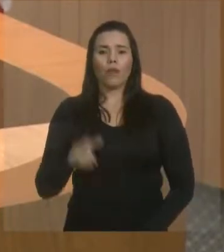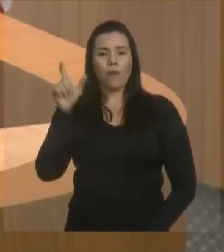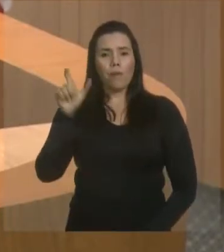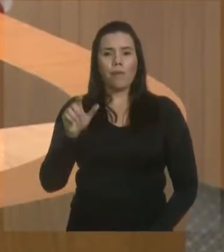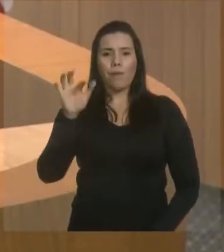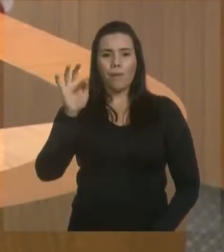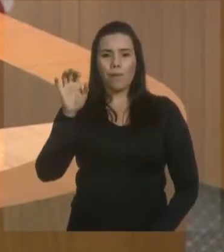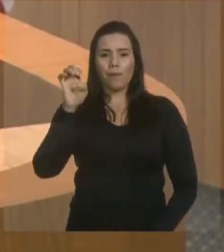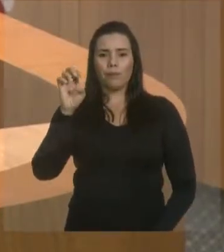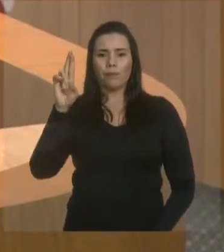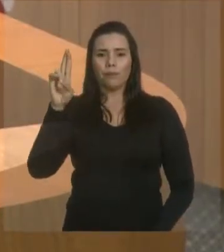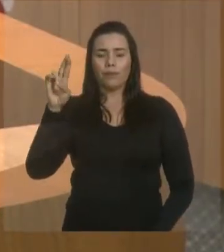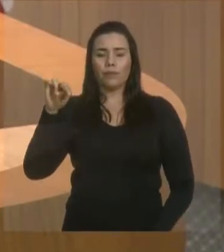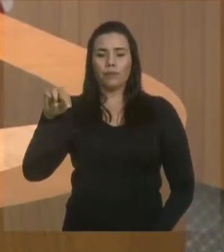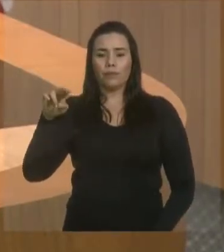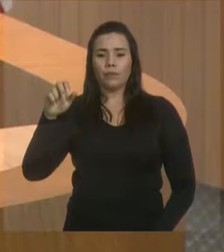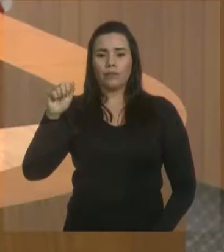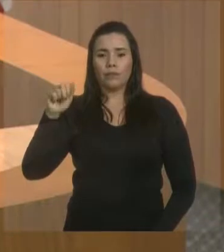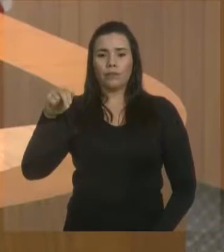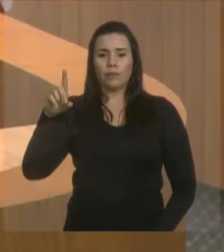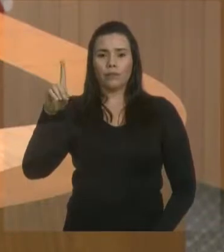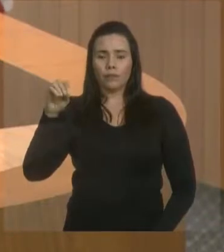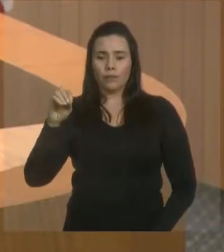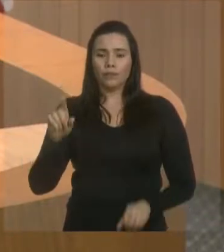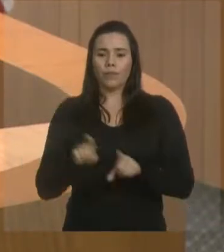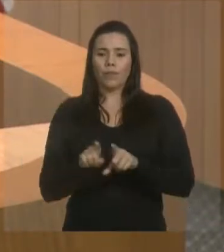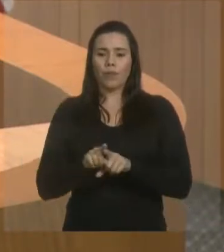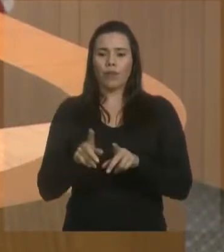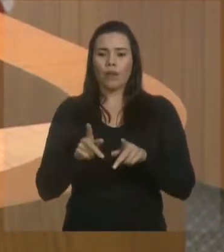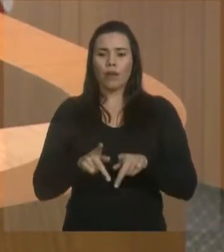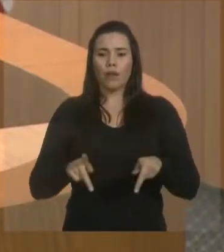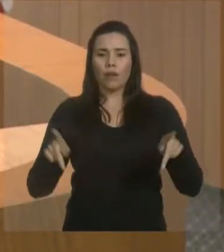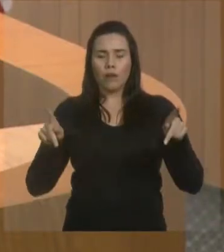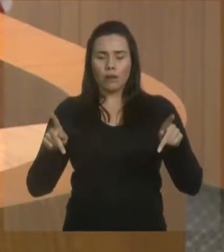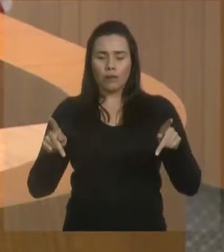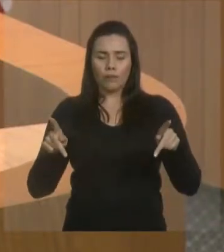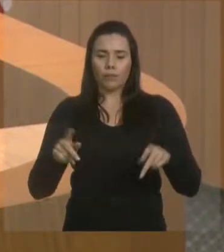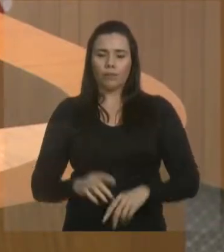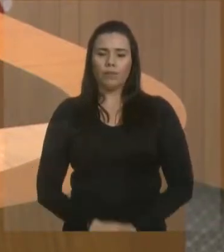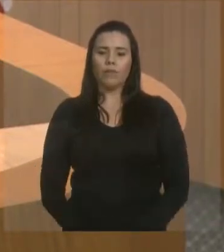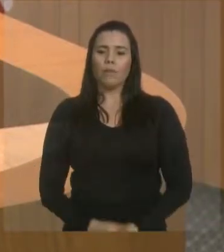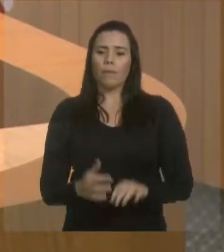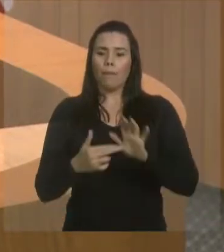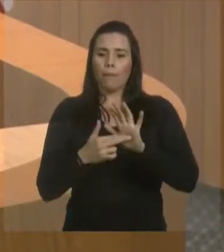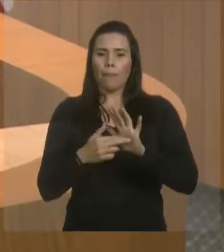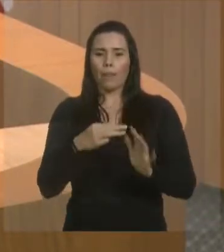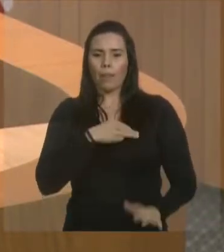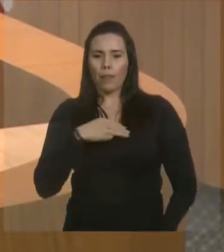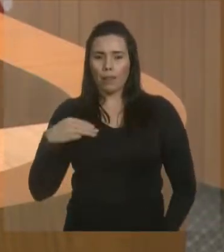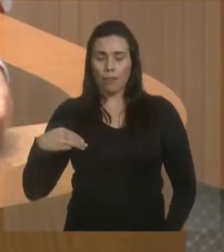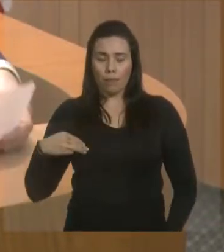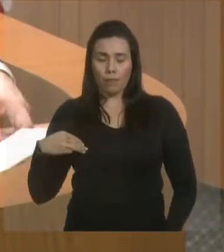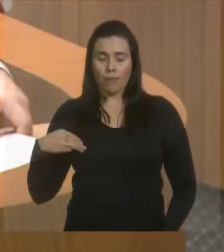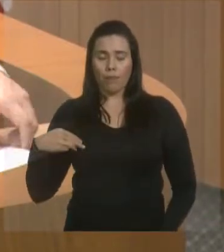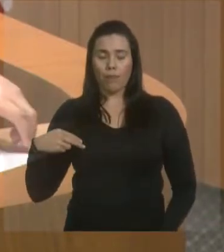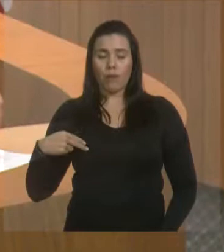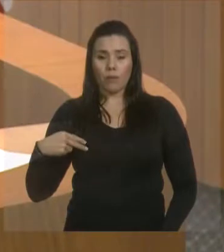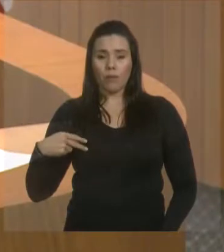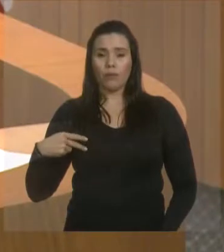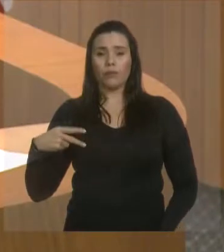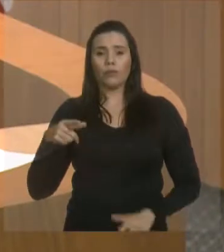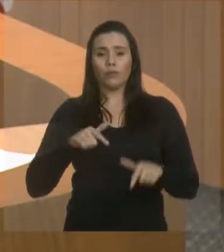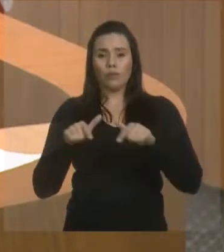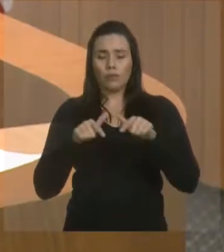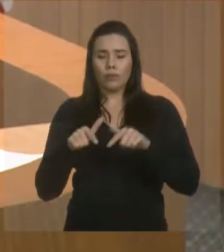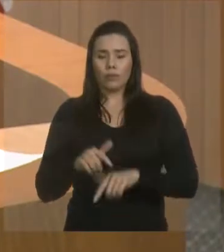Neves, o senhor procurador Maurel Mamede, representando o Ministério Público do Trabalho, o